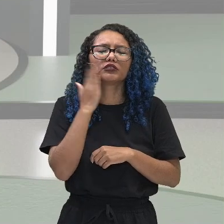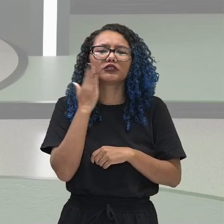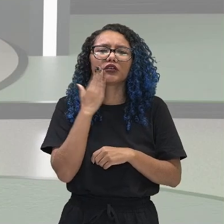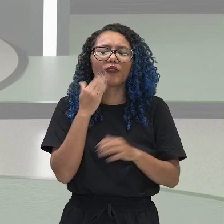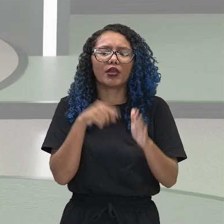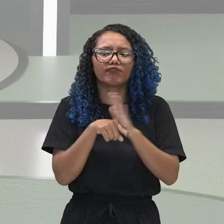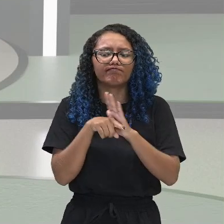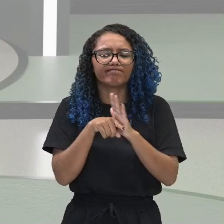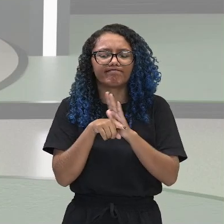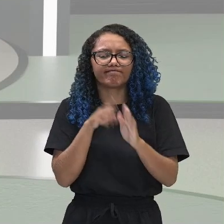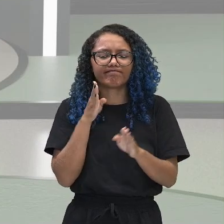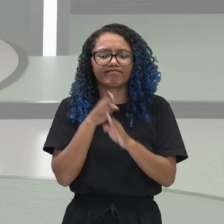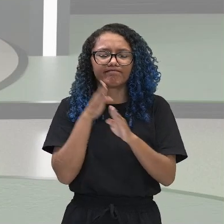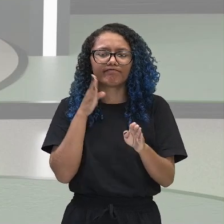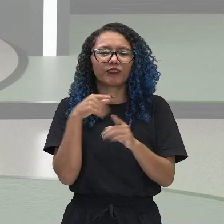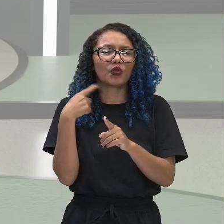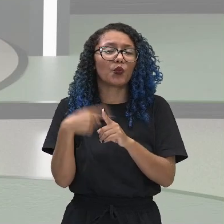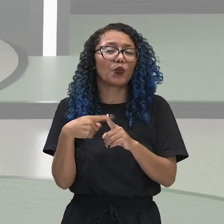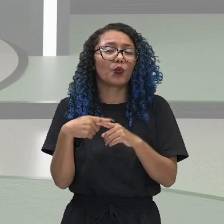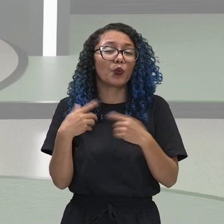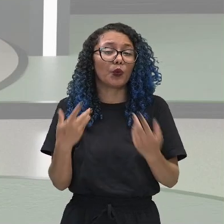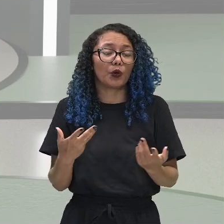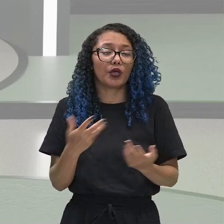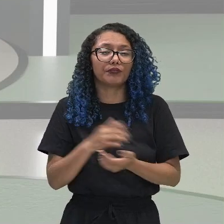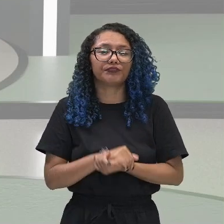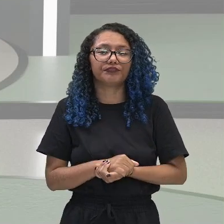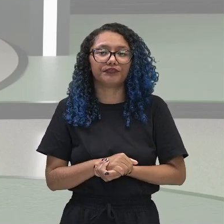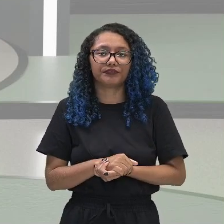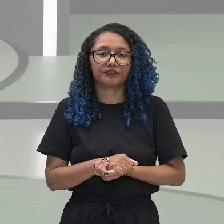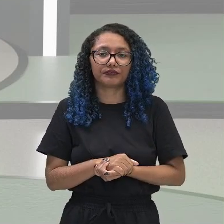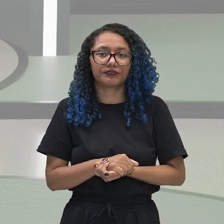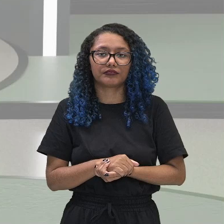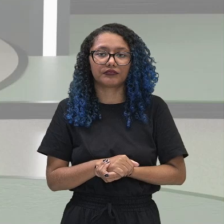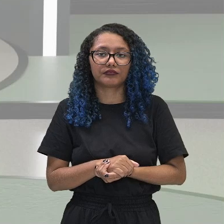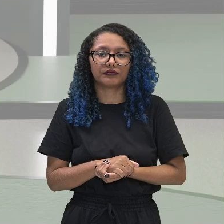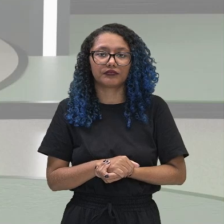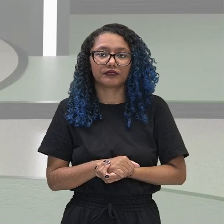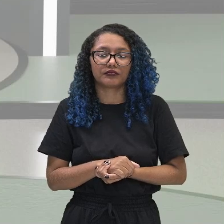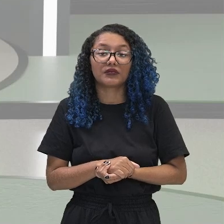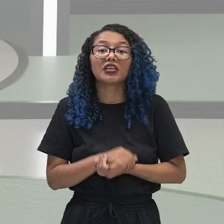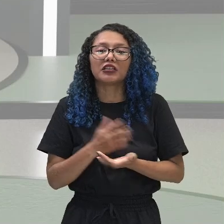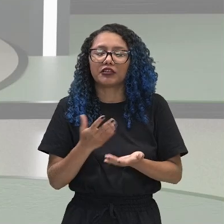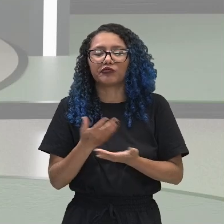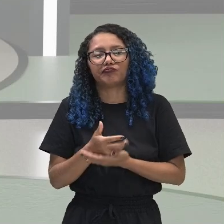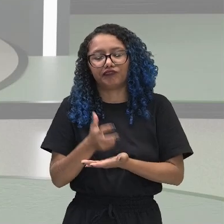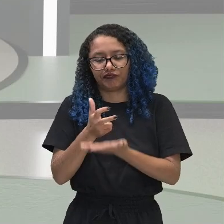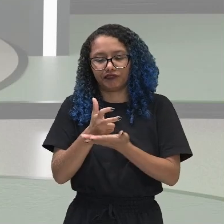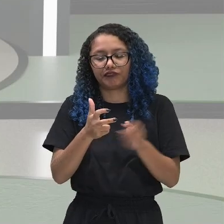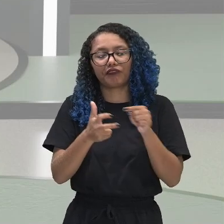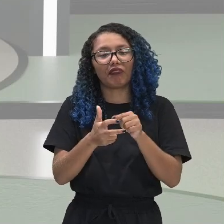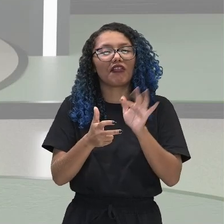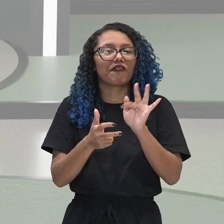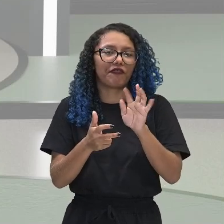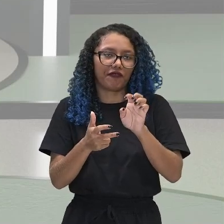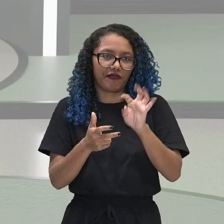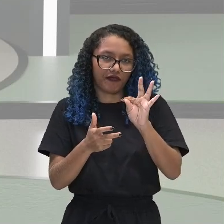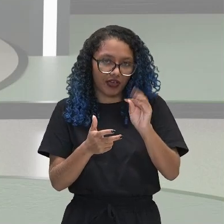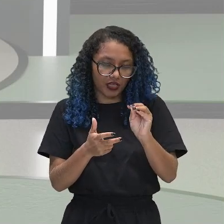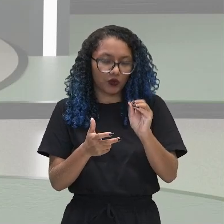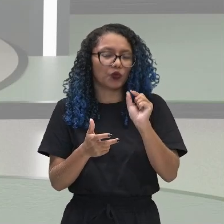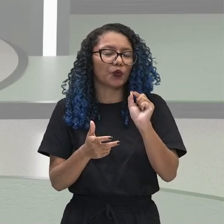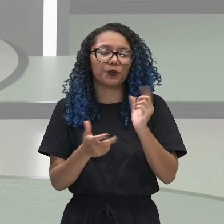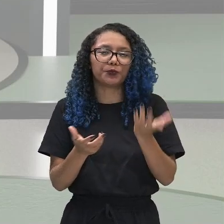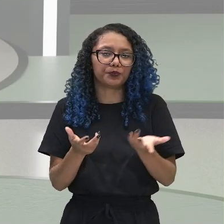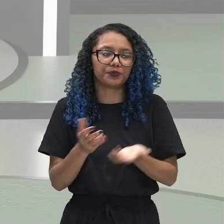diagnóstico a partir desses exames? O aspecto do bebê, aliás, do feto, durante esse processo, pode